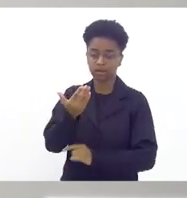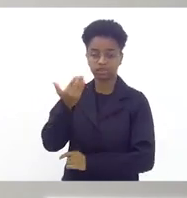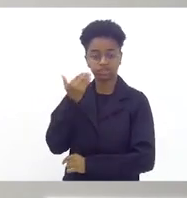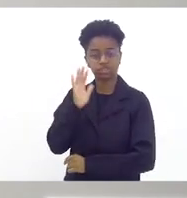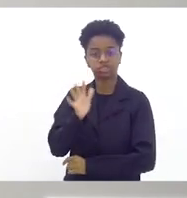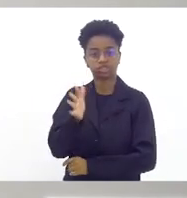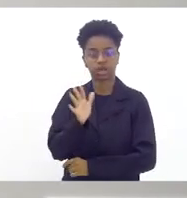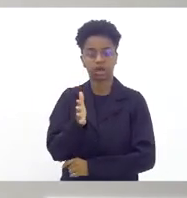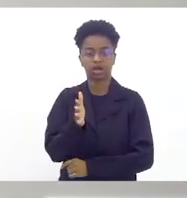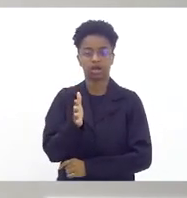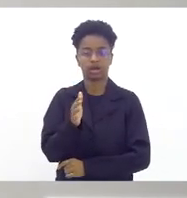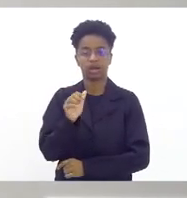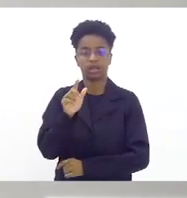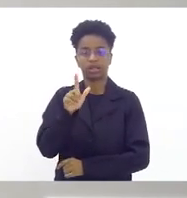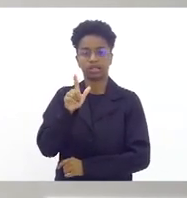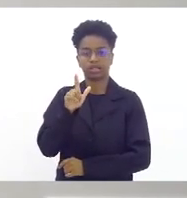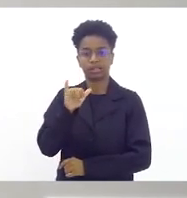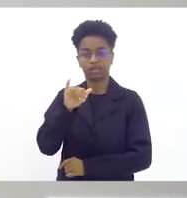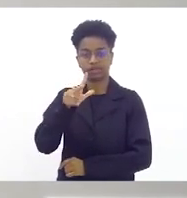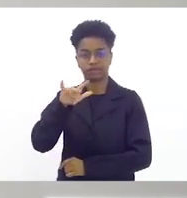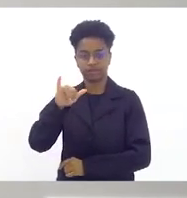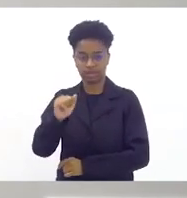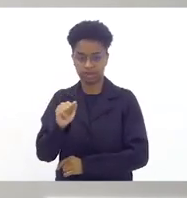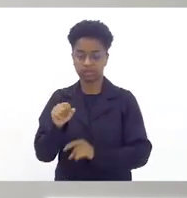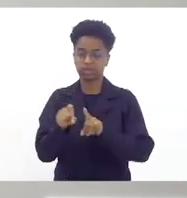sob o comando da Lívia Cáceres,